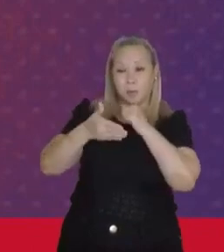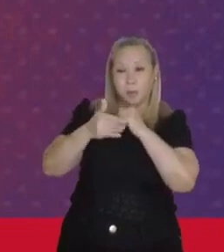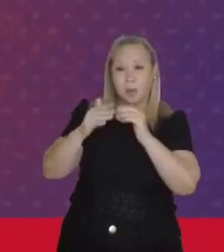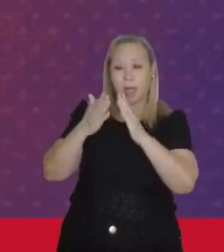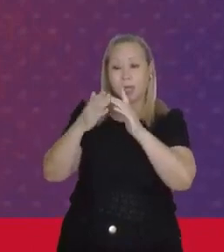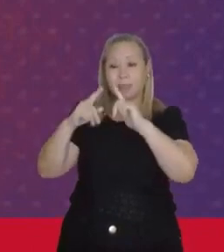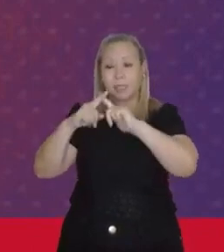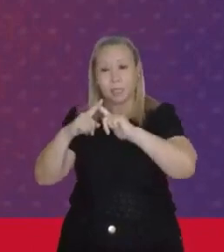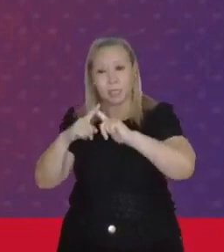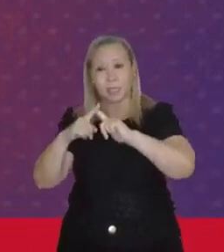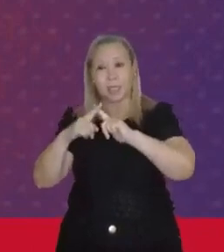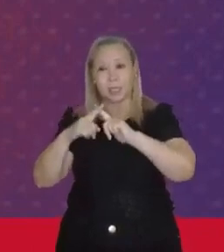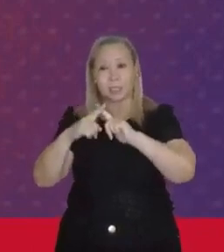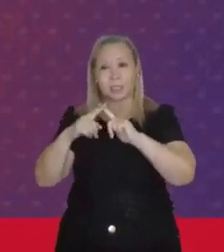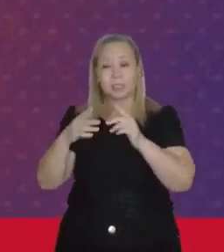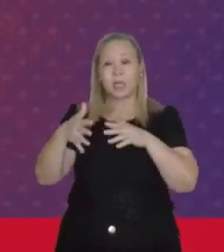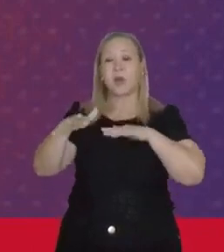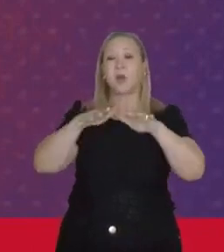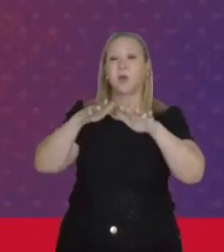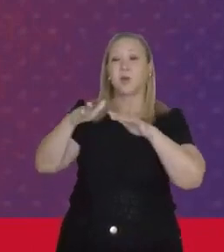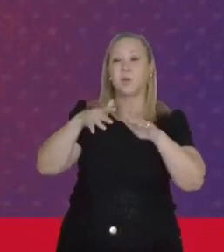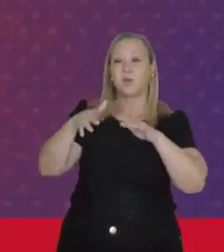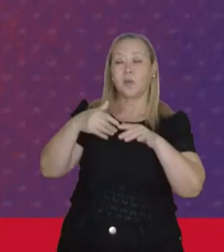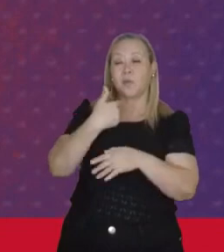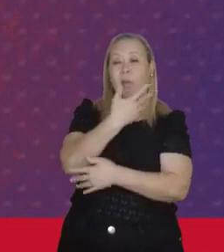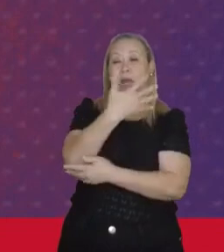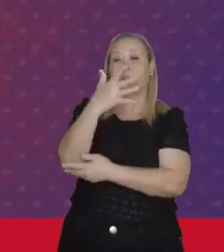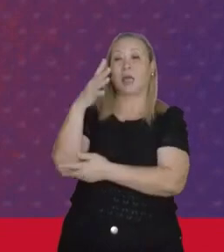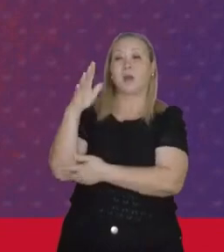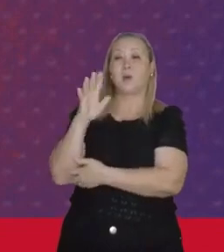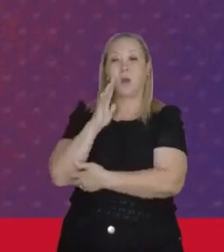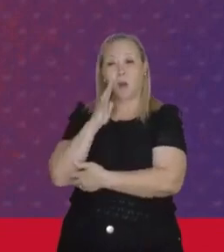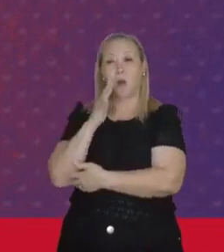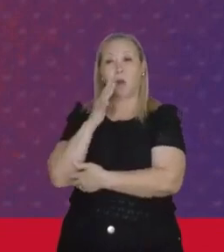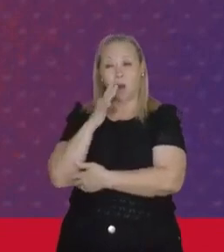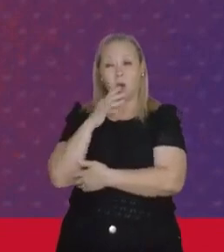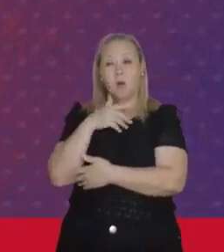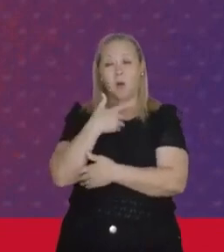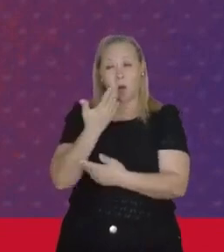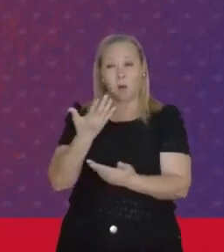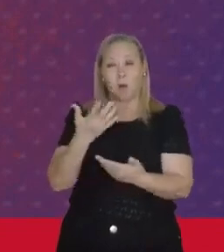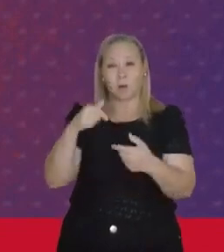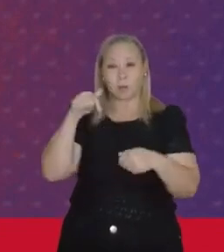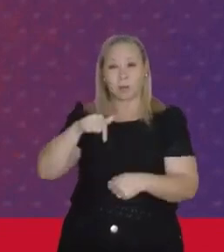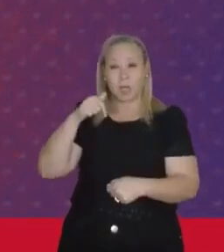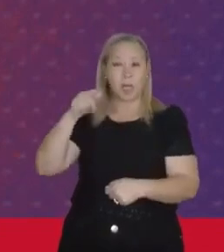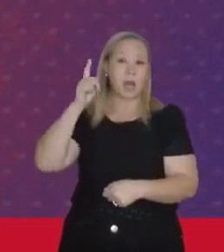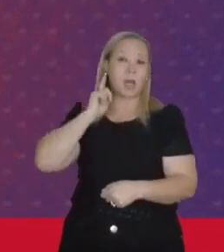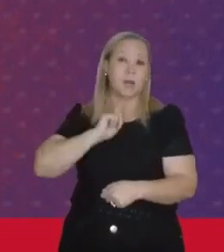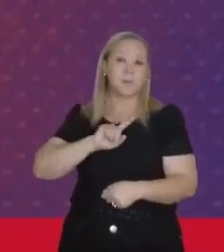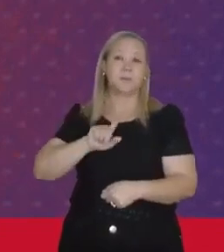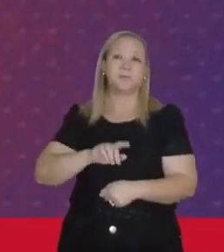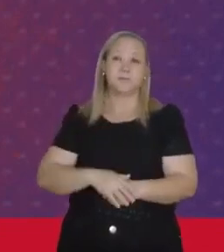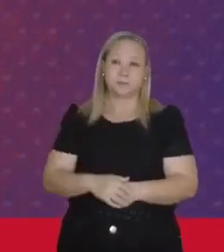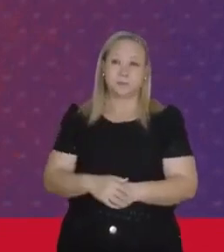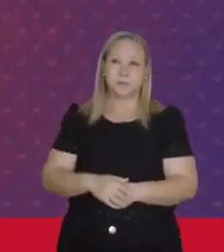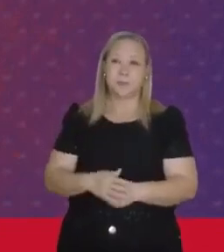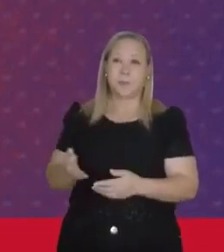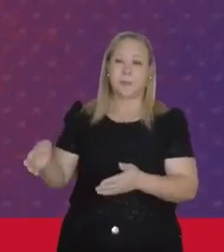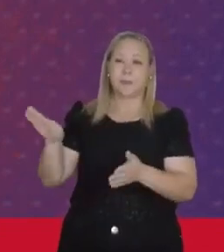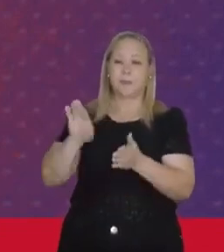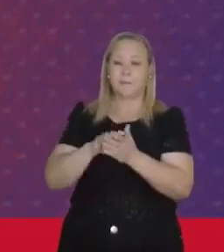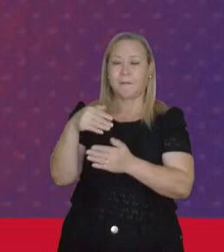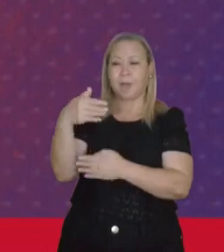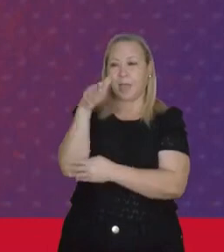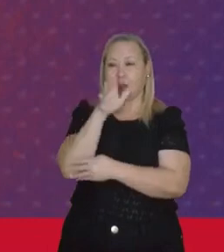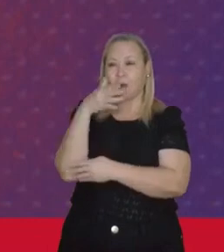igreja, no movimento ecológico e ambiental aqui em Minas Gerais. A gente vinha com